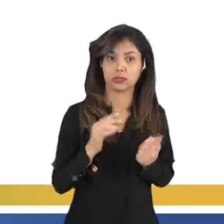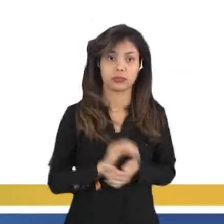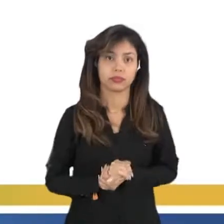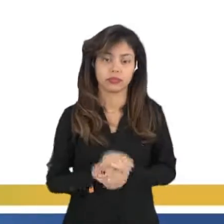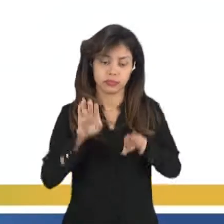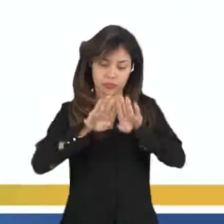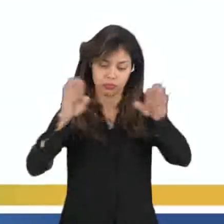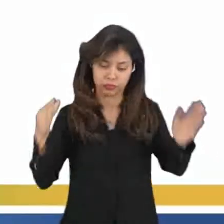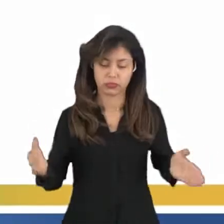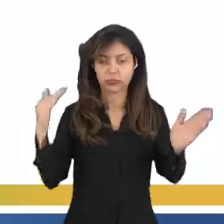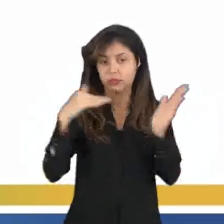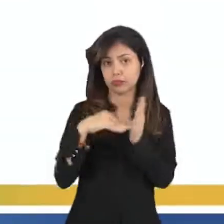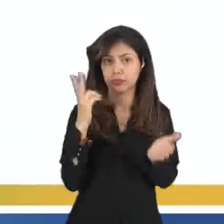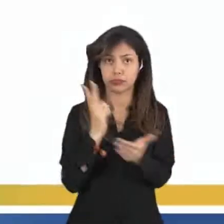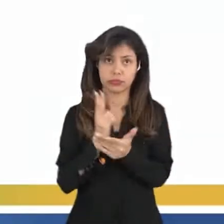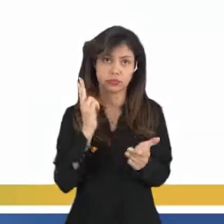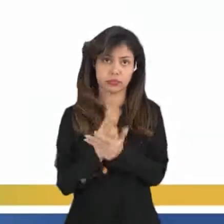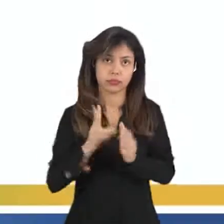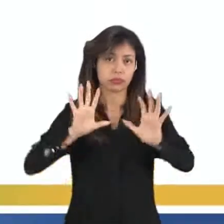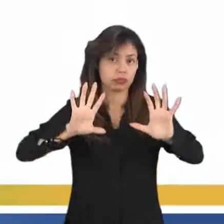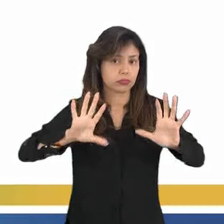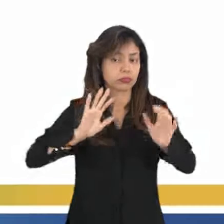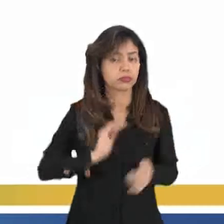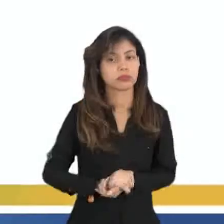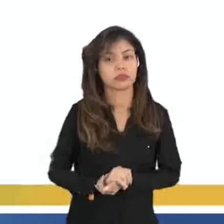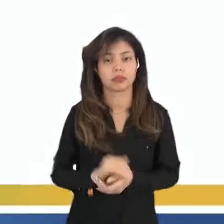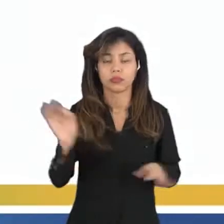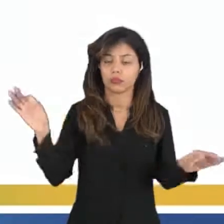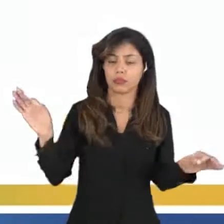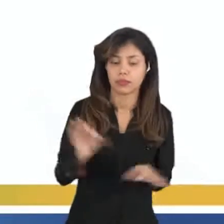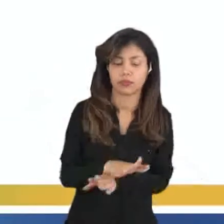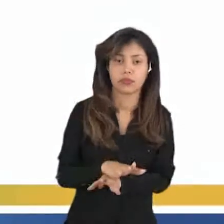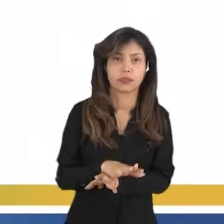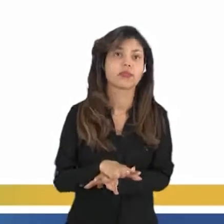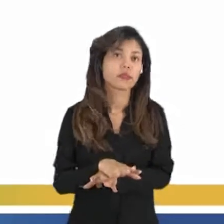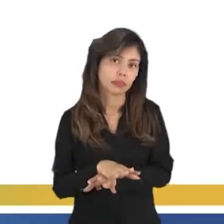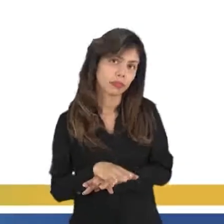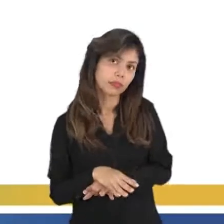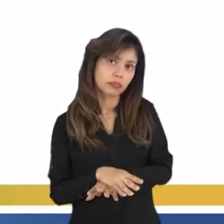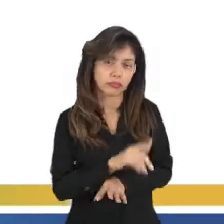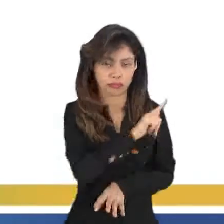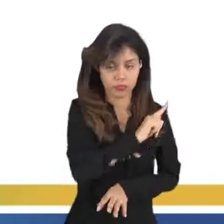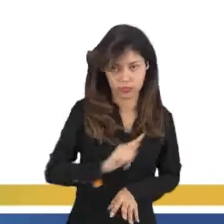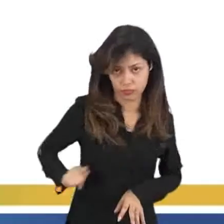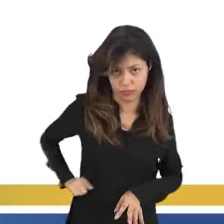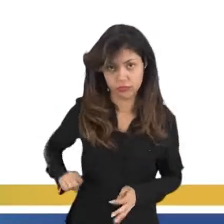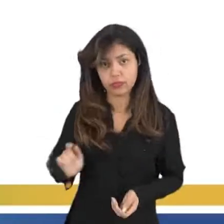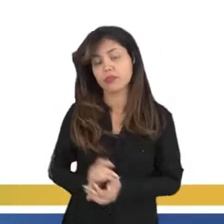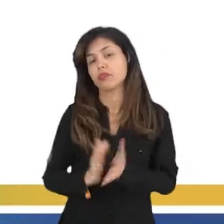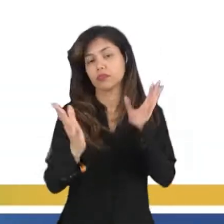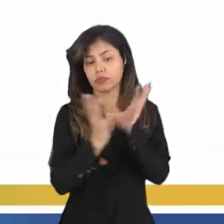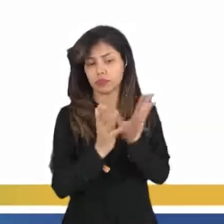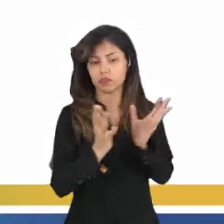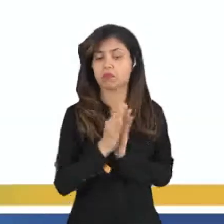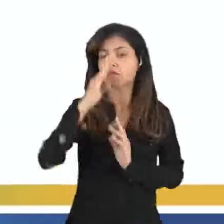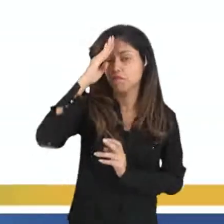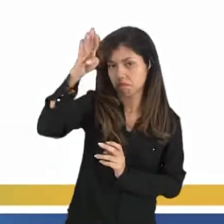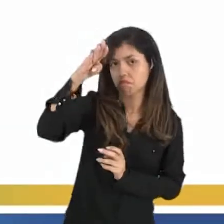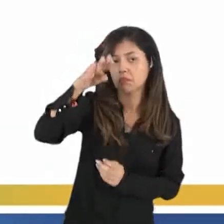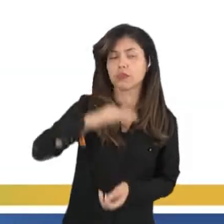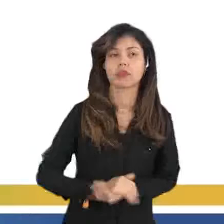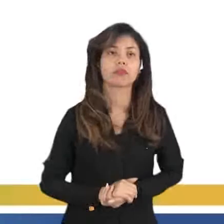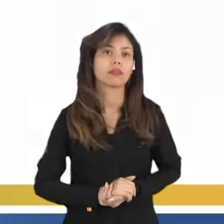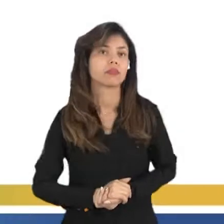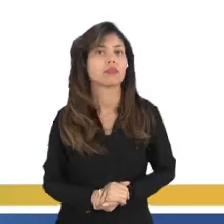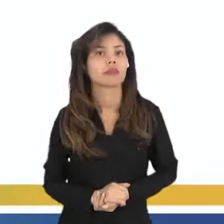para poder, ou até mesmo nem isso, ou derrubar aquele governo para que esse grupo possa então governar. Essa é uma das